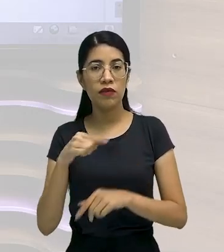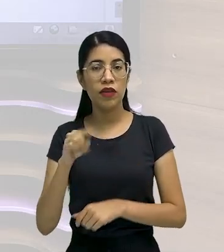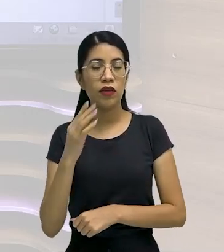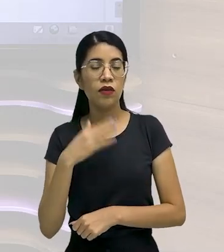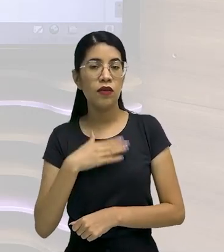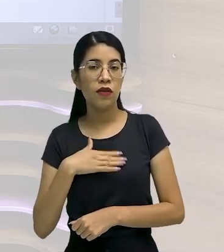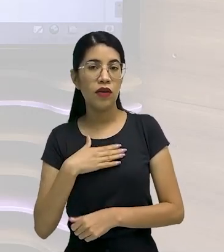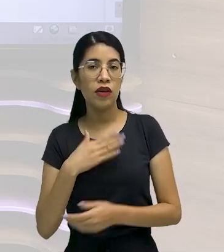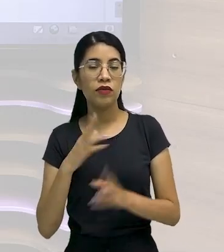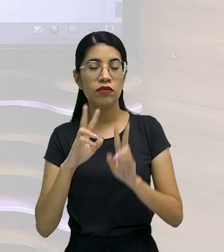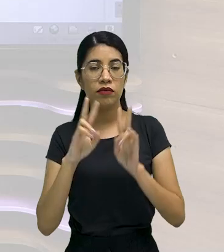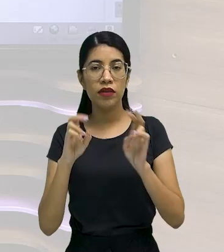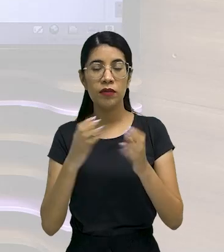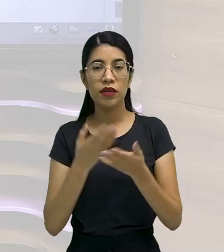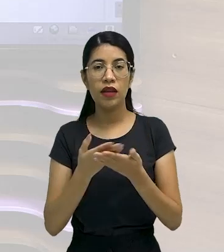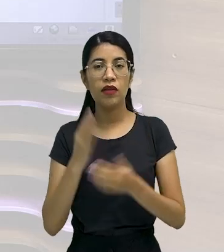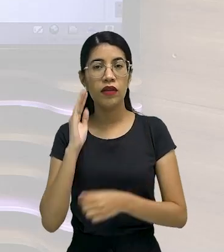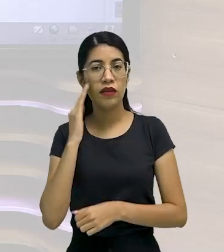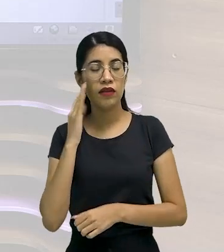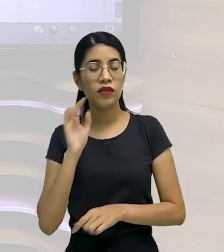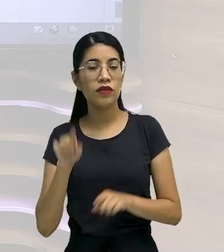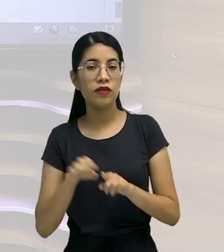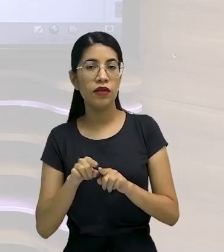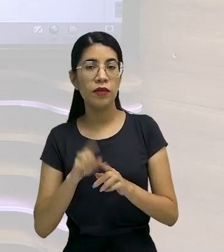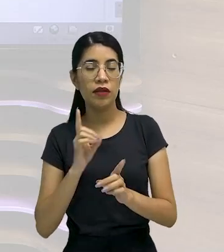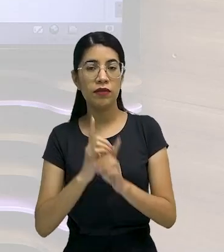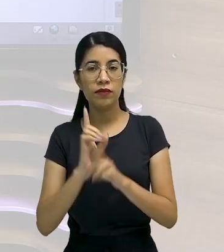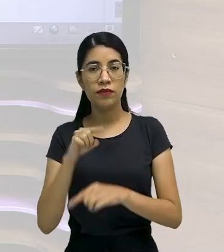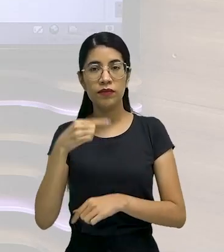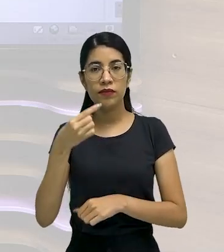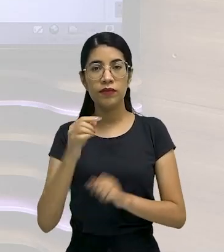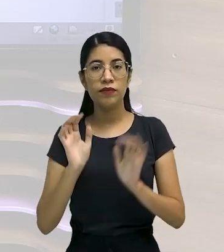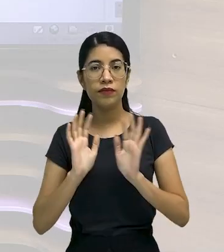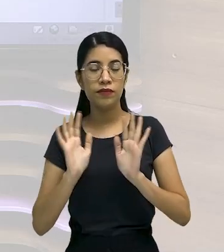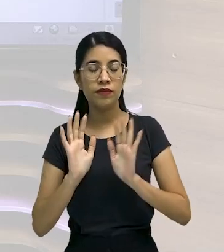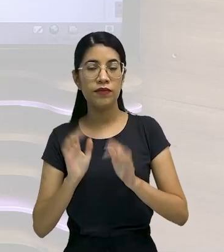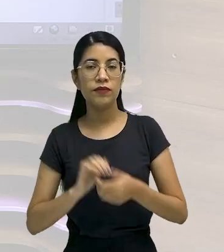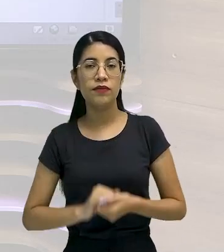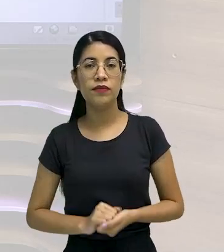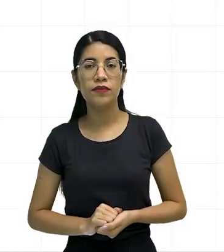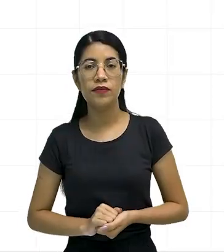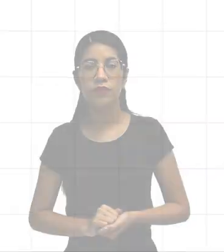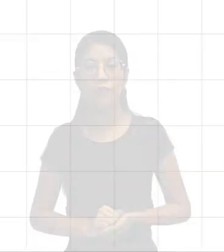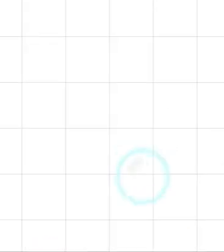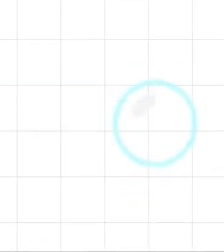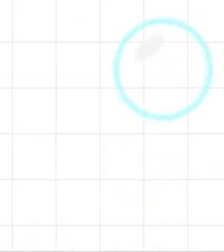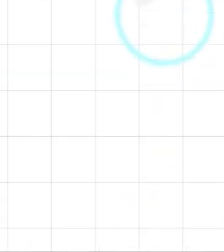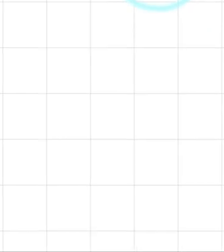gostado aqui do assunto, tá? Tenham compreendido. E a gente se encontra na próxima oportunidade. Tchau, tchau.